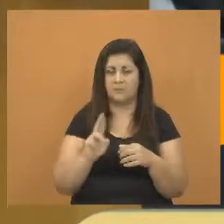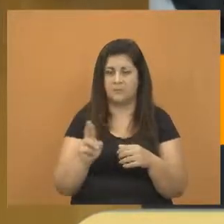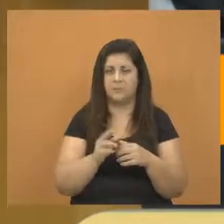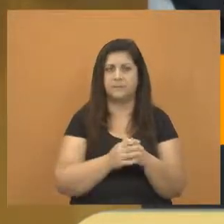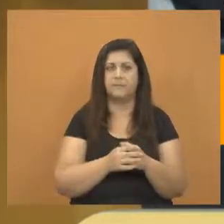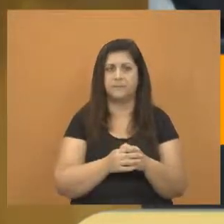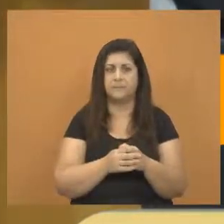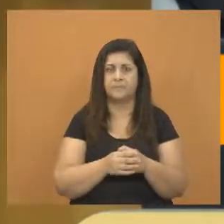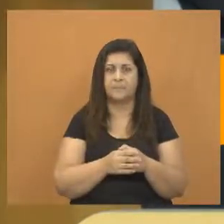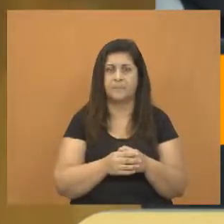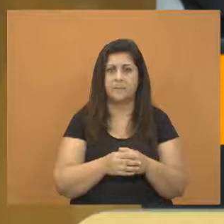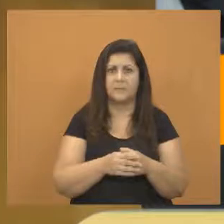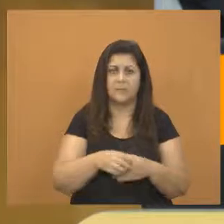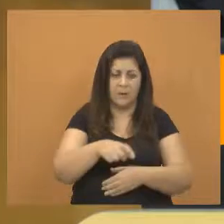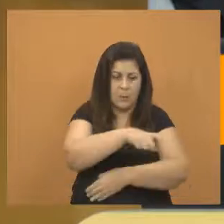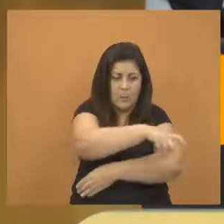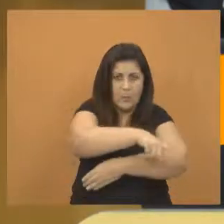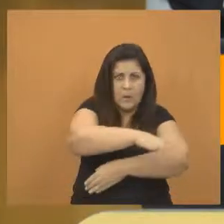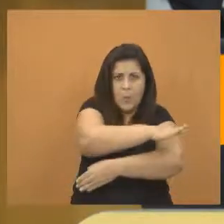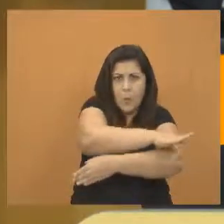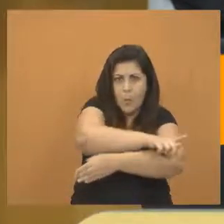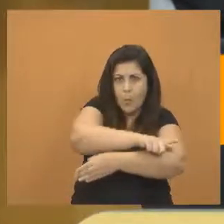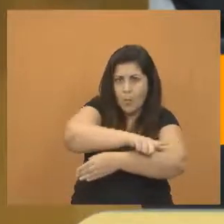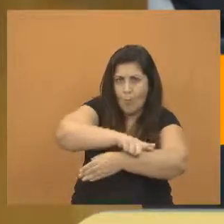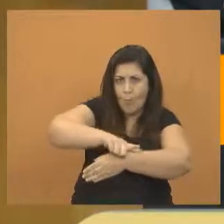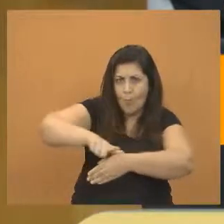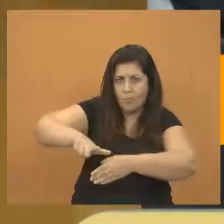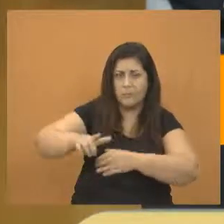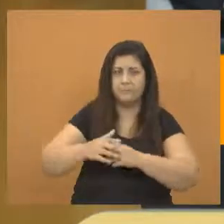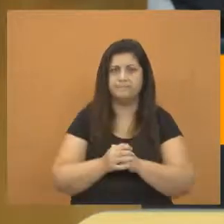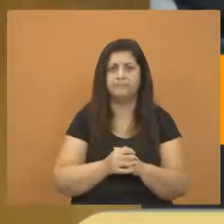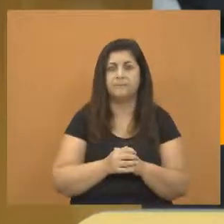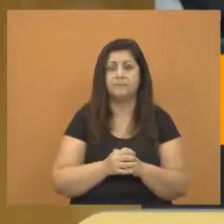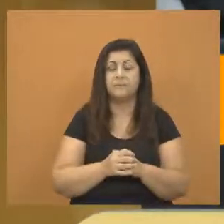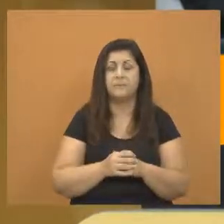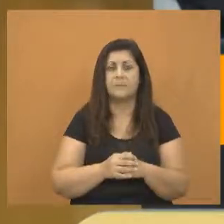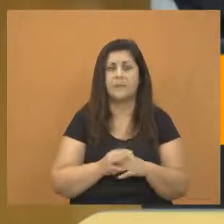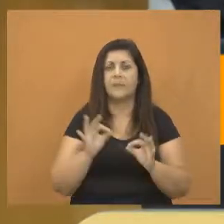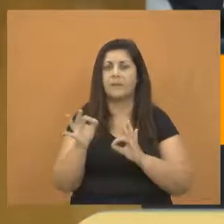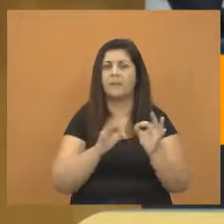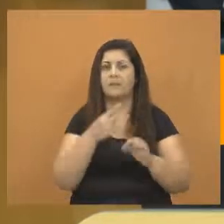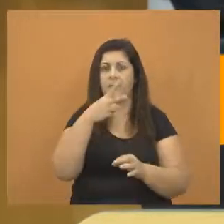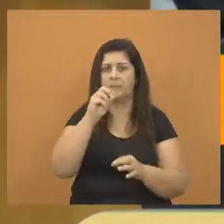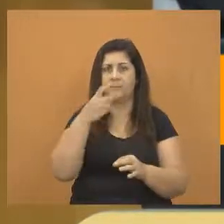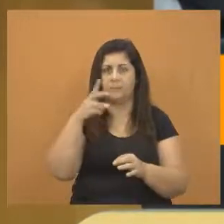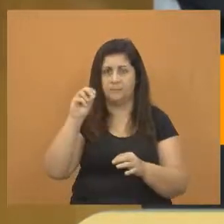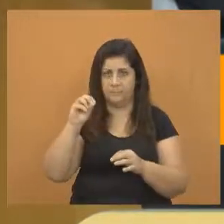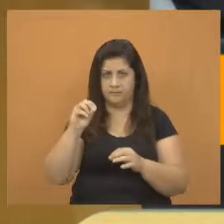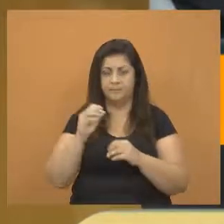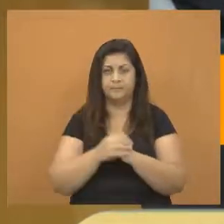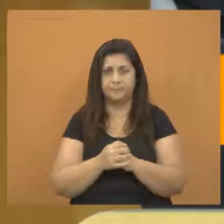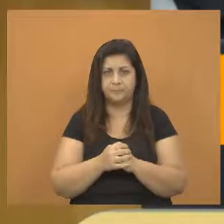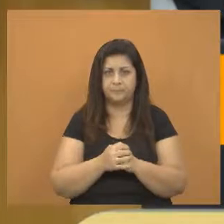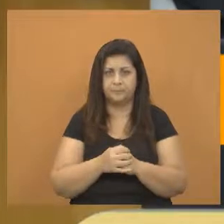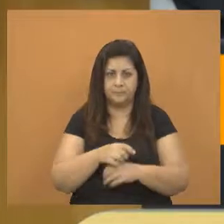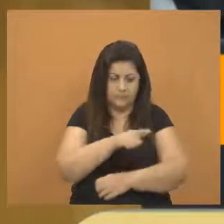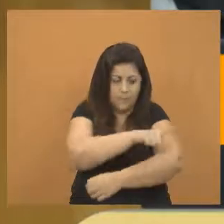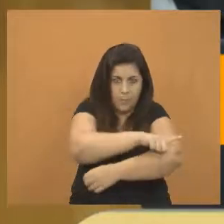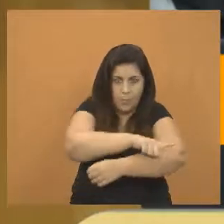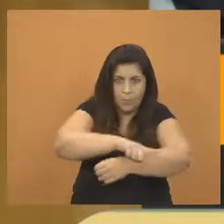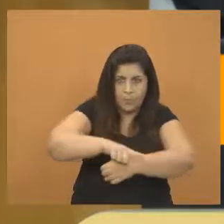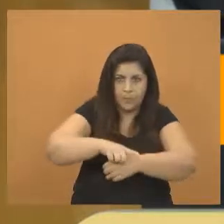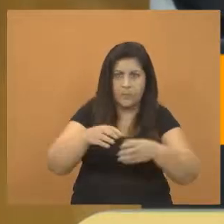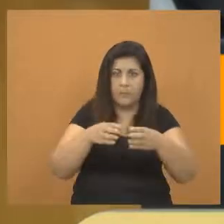R$ 1.792.925, asfalto no bairro Paraíso. Previsto para 2020, asfalto, Parque